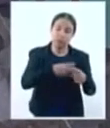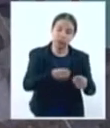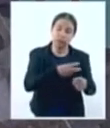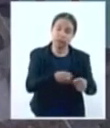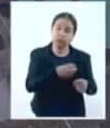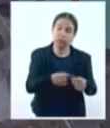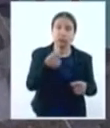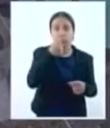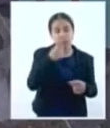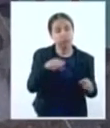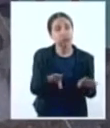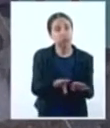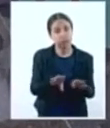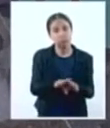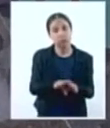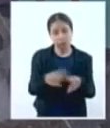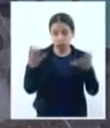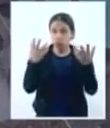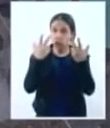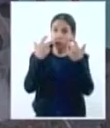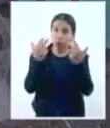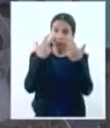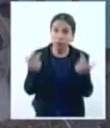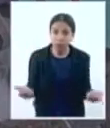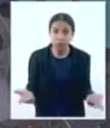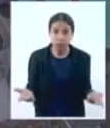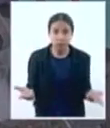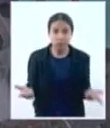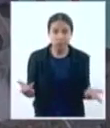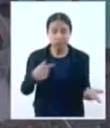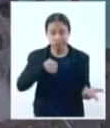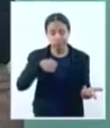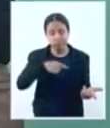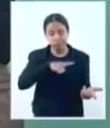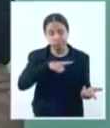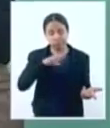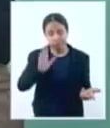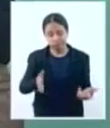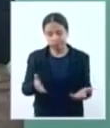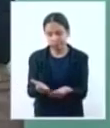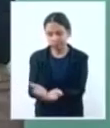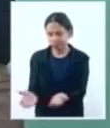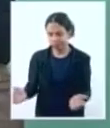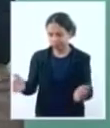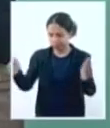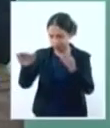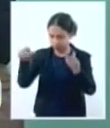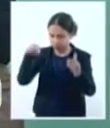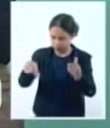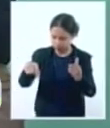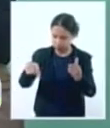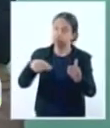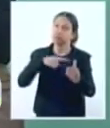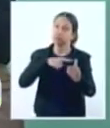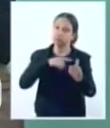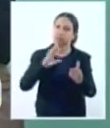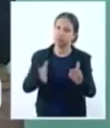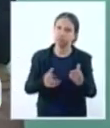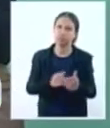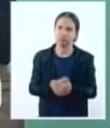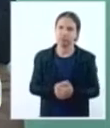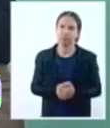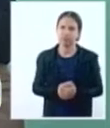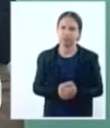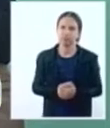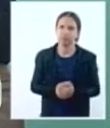Né? E cosméticos vencidos também. Então, eles já dispõem dessa caixa coletora, em tese, né, devem dispor. Só que ela geralmente ela fica